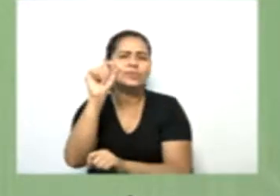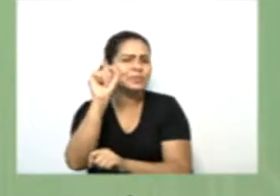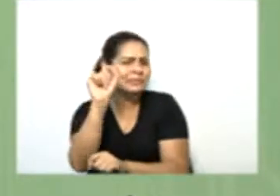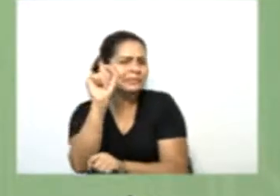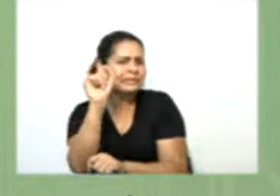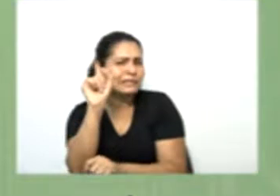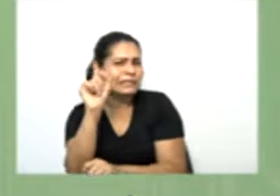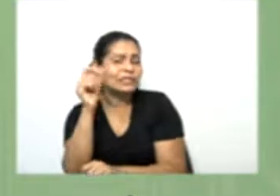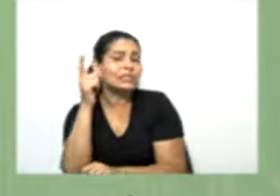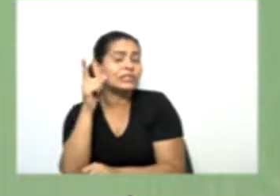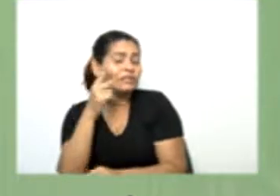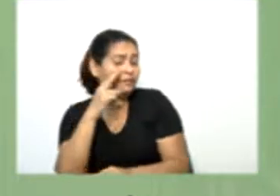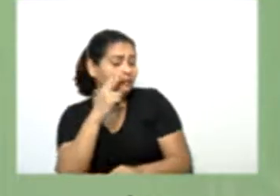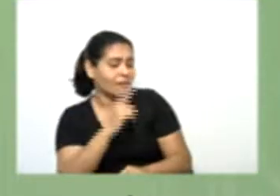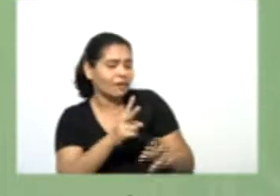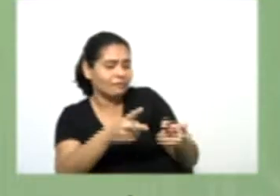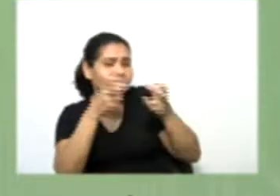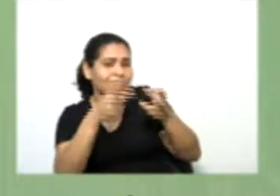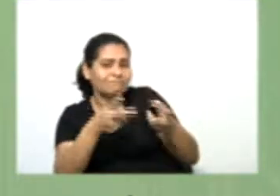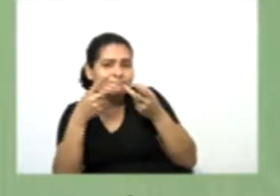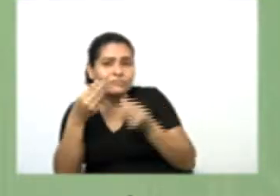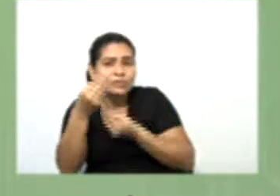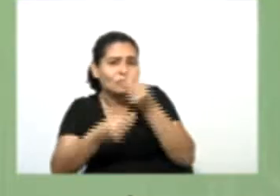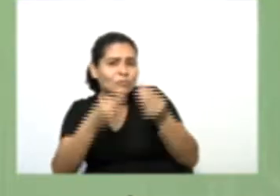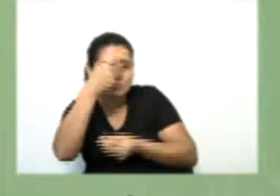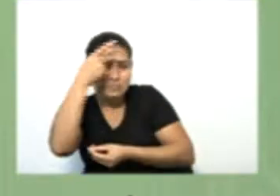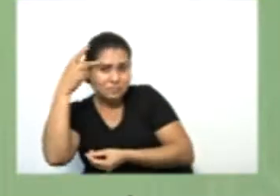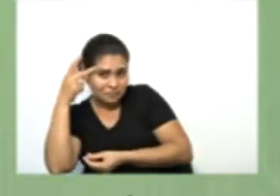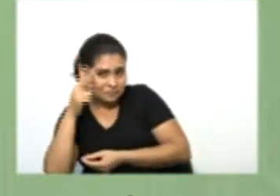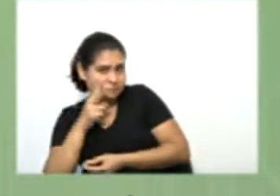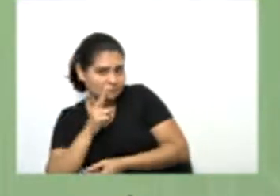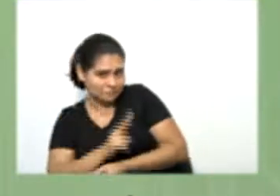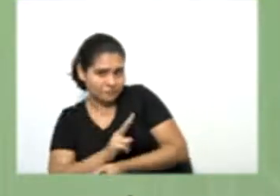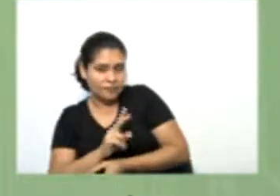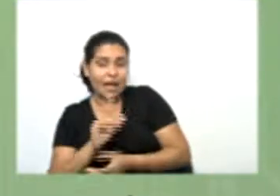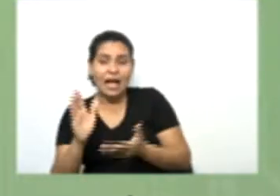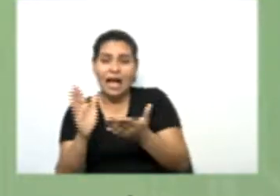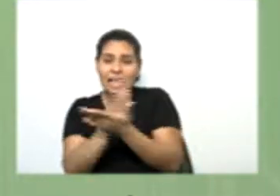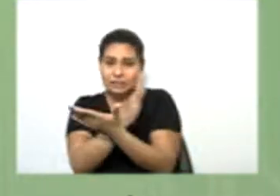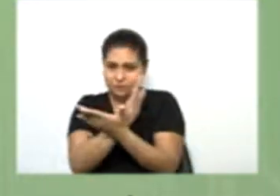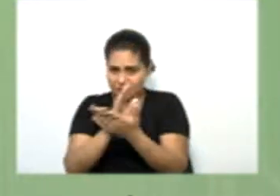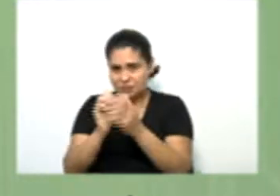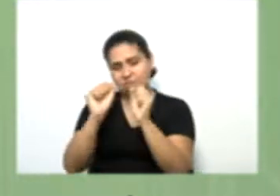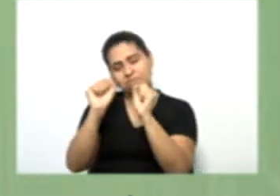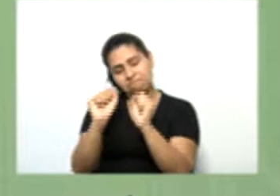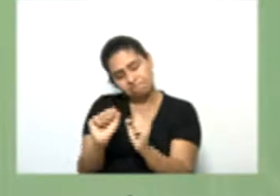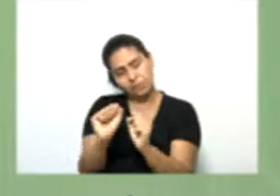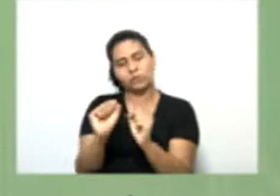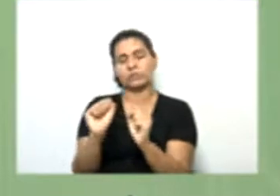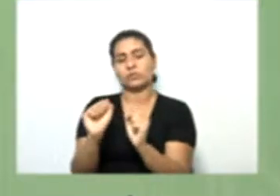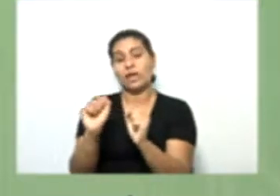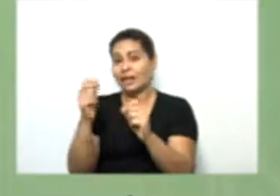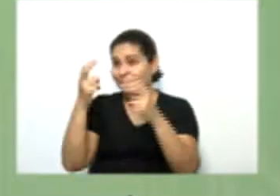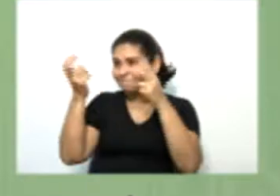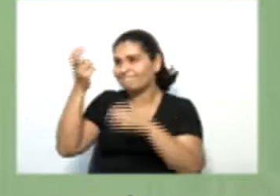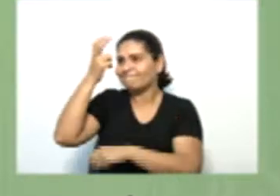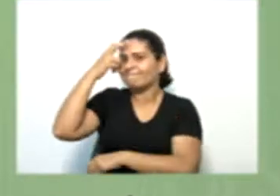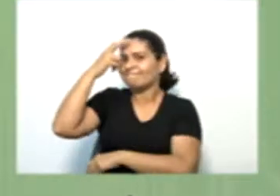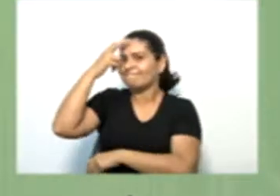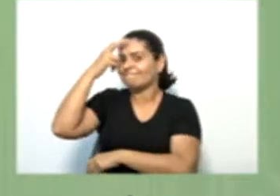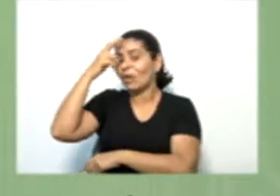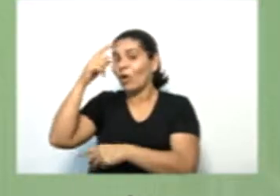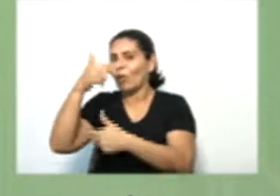De reavaliar a forma de lidar com o conflito, pois eles podem gerar oportunidades criativas e